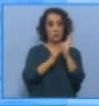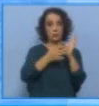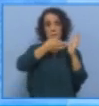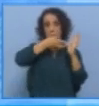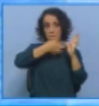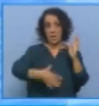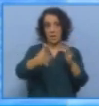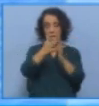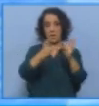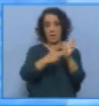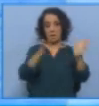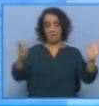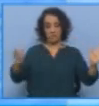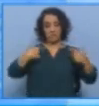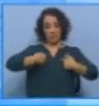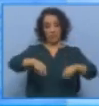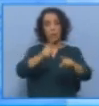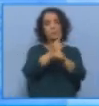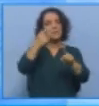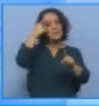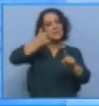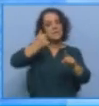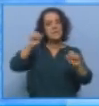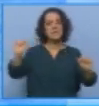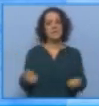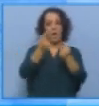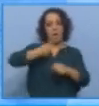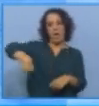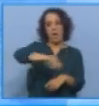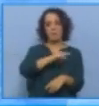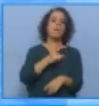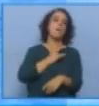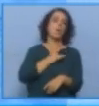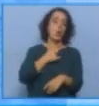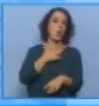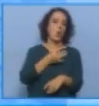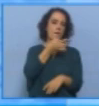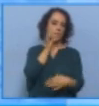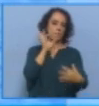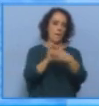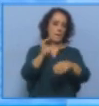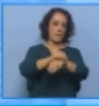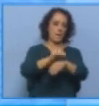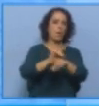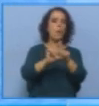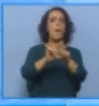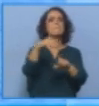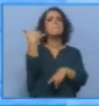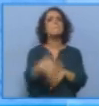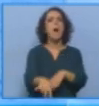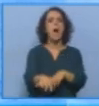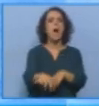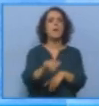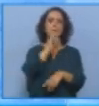nos quer salvar, porque nos quer amar. Eu gosto sempre de sublinhar esta ideia de pecado, não no sentido de que estamos a fazer alguma coisa mal e alguém